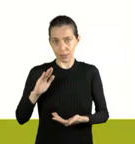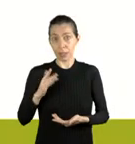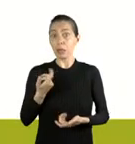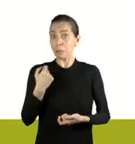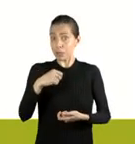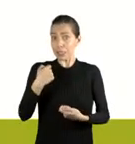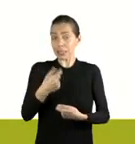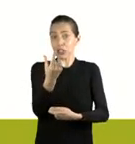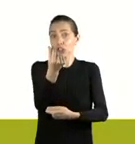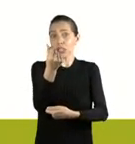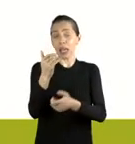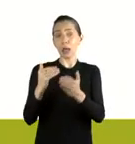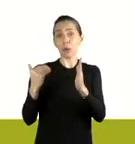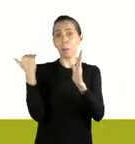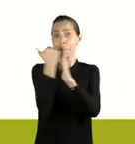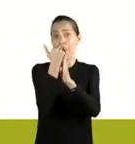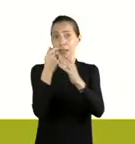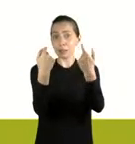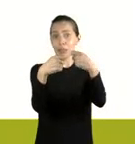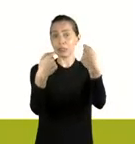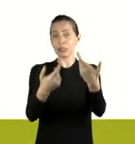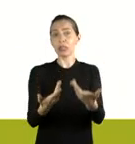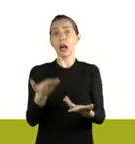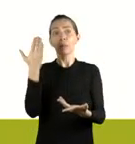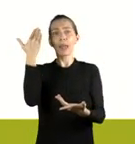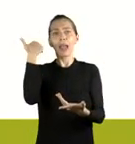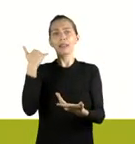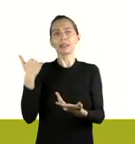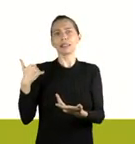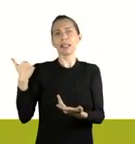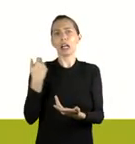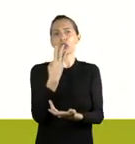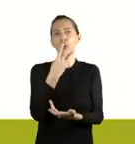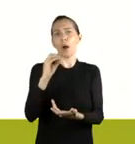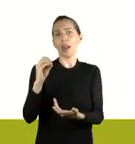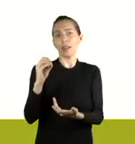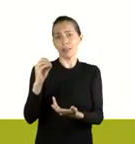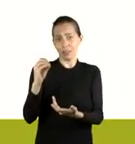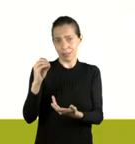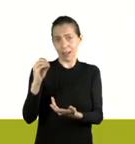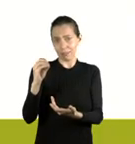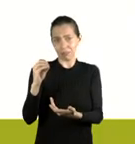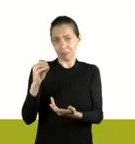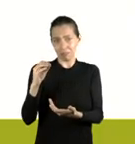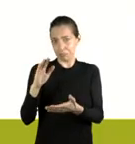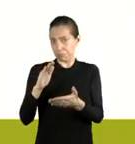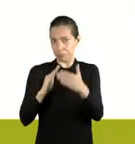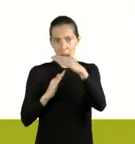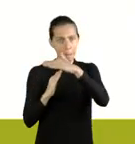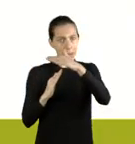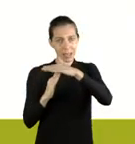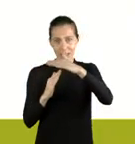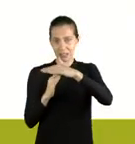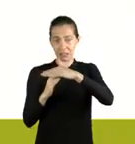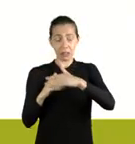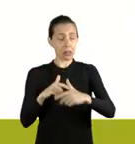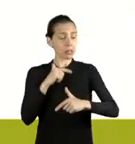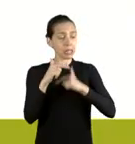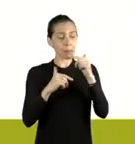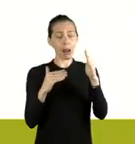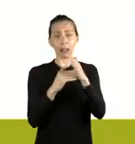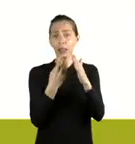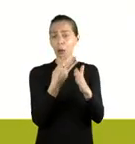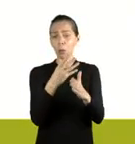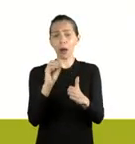dinheiro, porque era muito fácil. Se a pessoa vivia 40 anos... ela vivia praticamente, trabalhava até 40